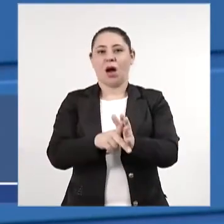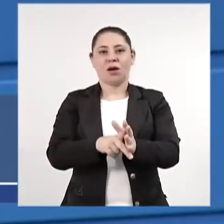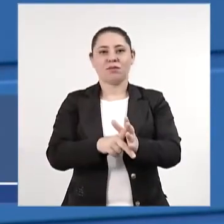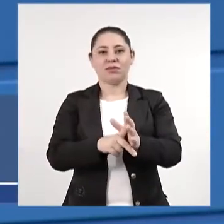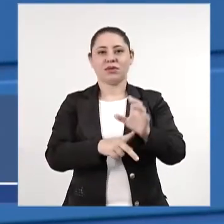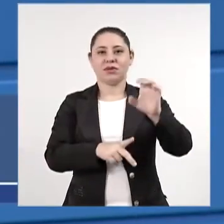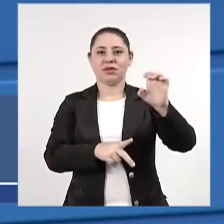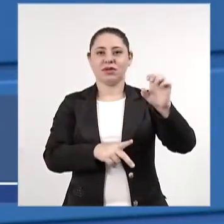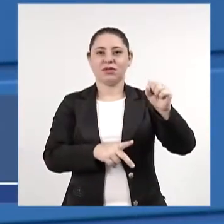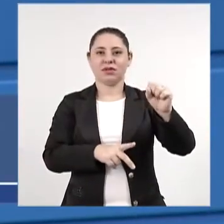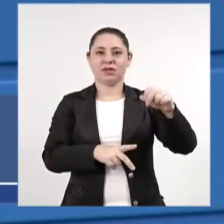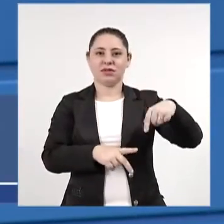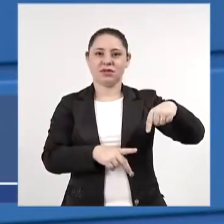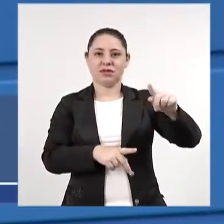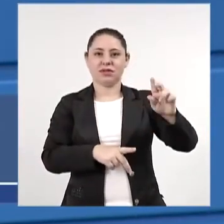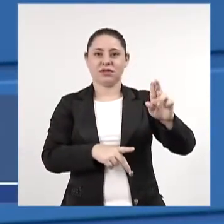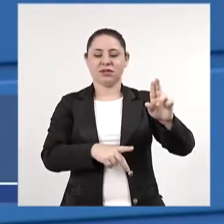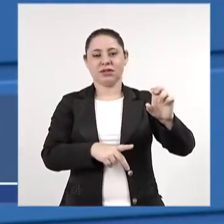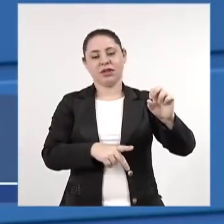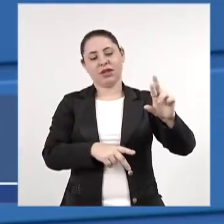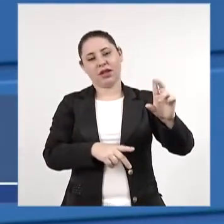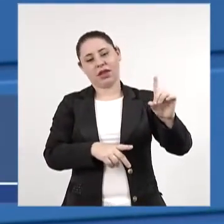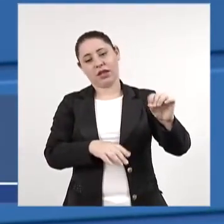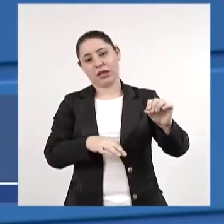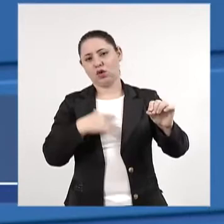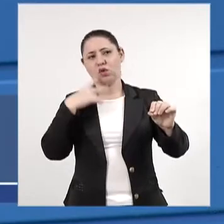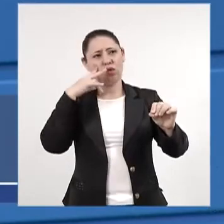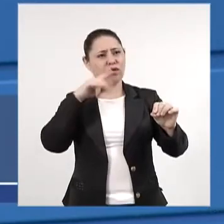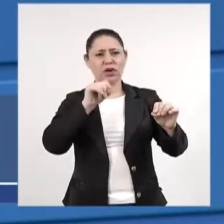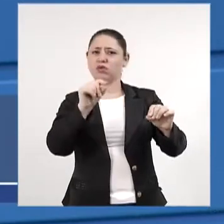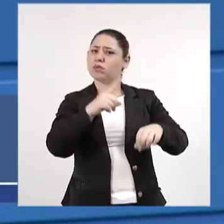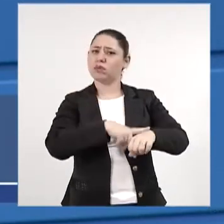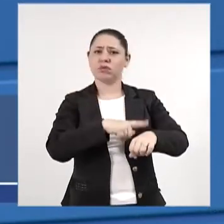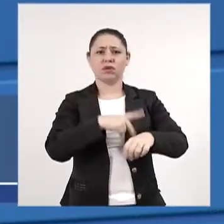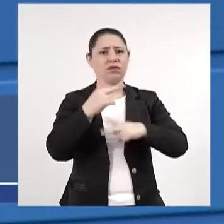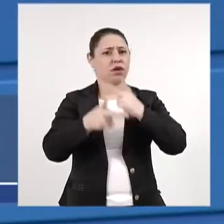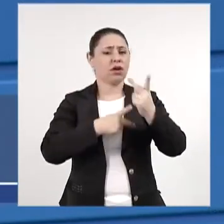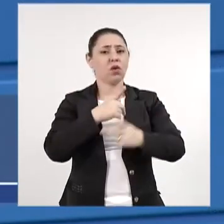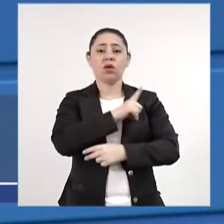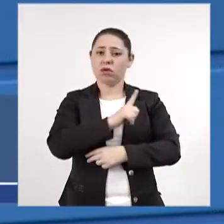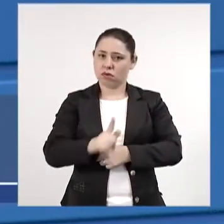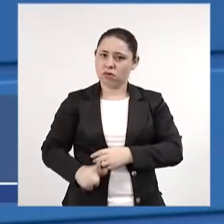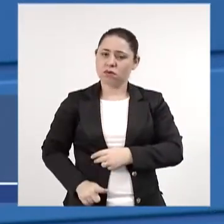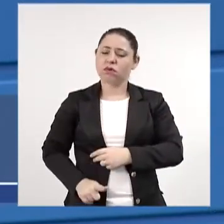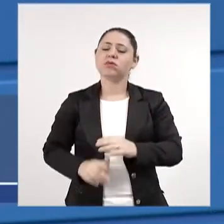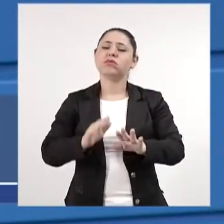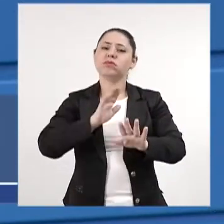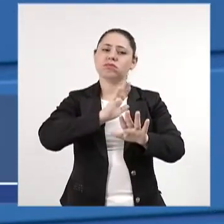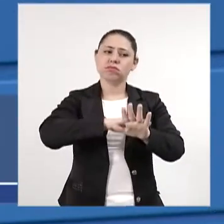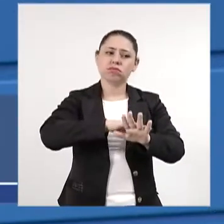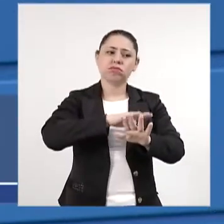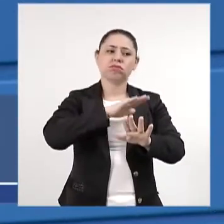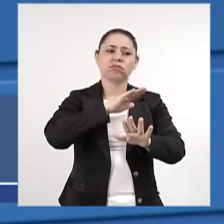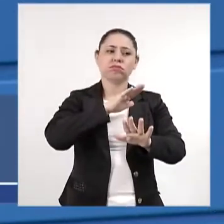não vejo esse cenário que o senhor fala, sinceramente. Acho que o governo vem cumprindo um papel